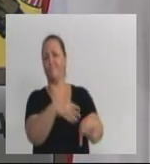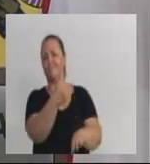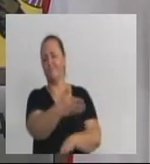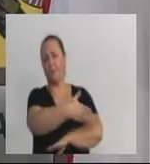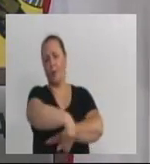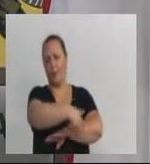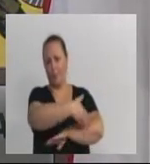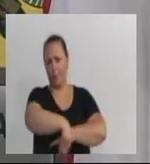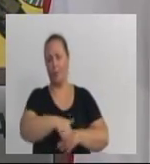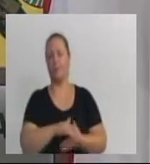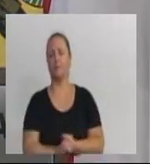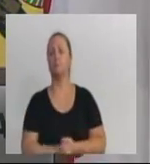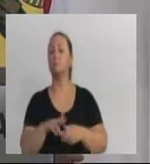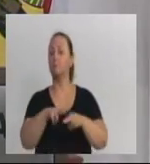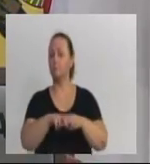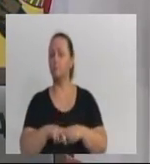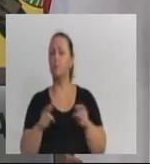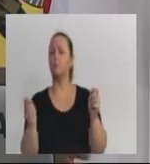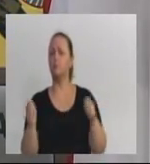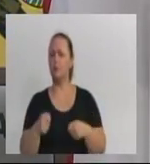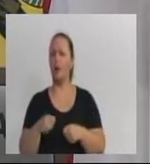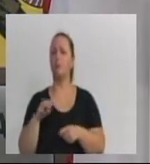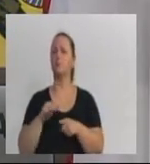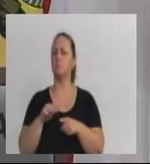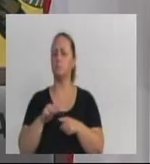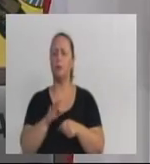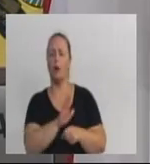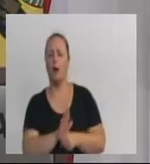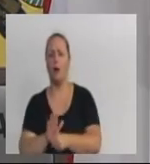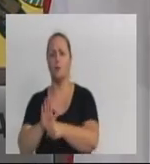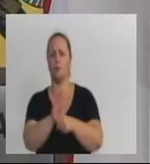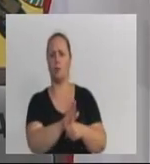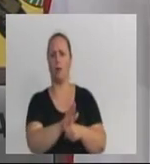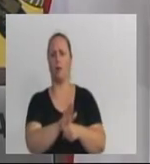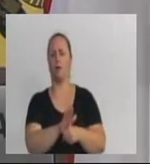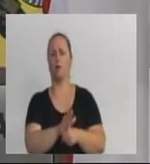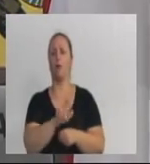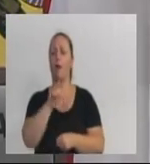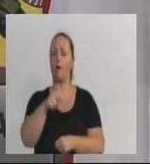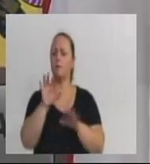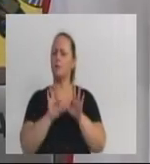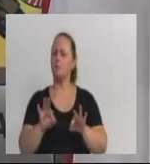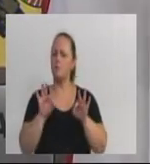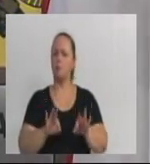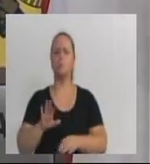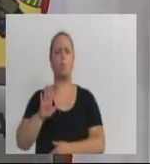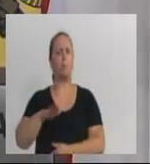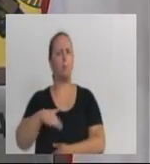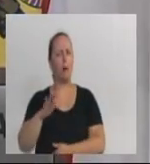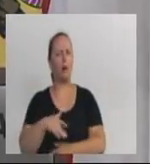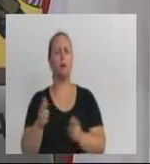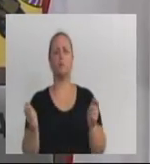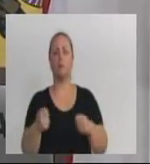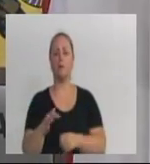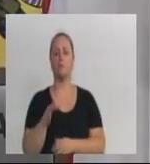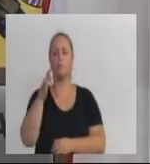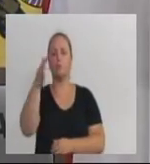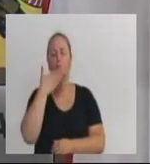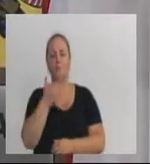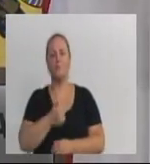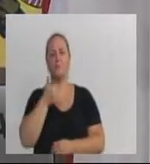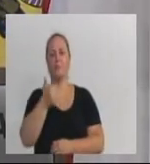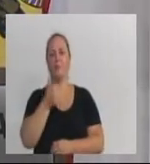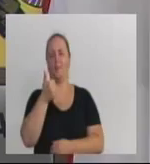o município pode dar essa contribuição, com uma política simples, barata, eficiente, que pode trazer os resultados que nós esperamos. Por isso